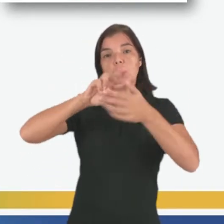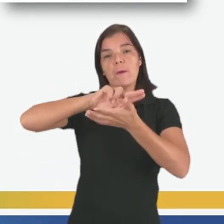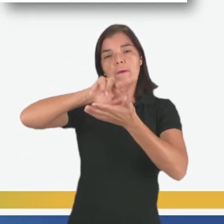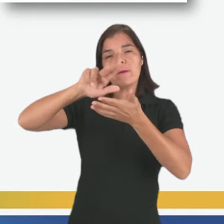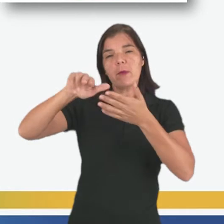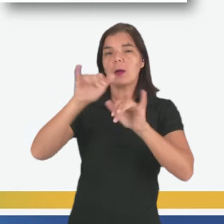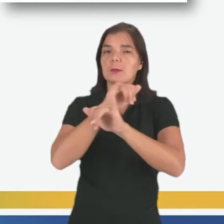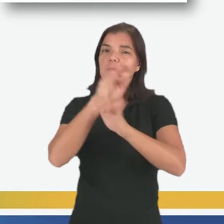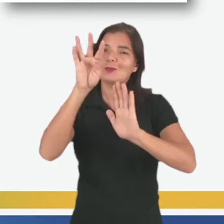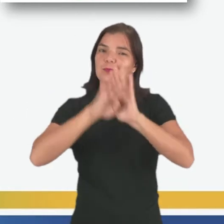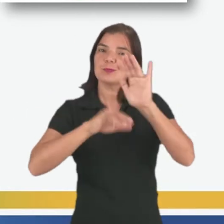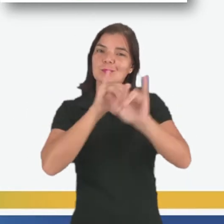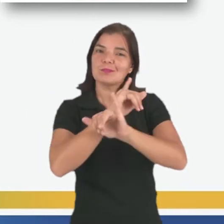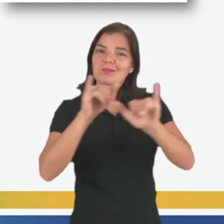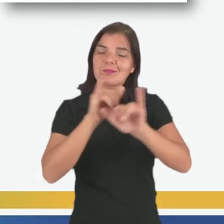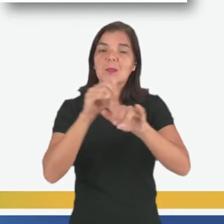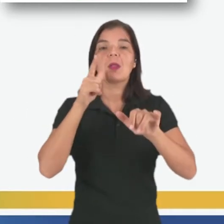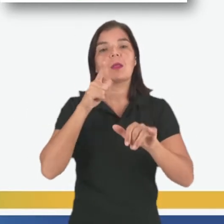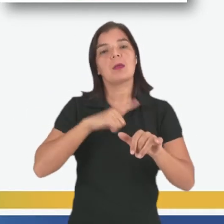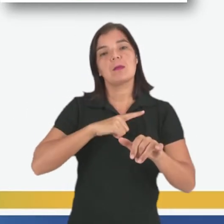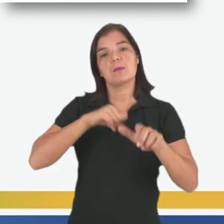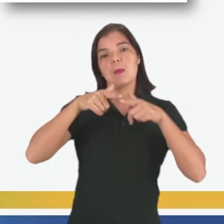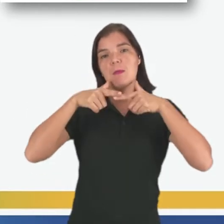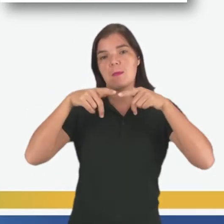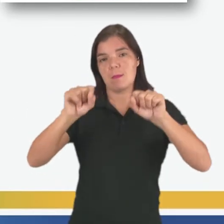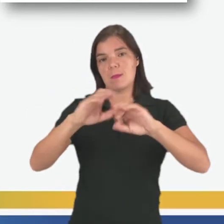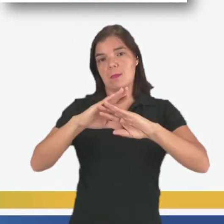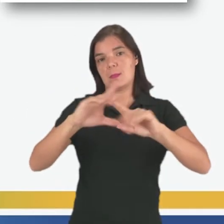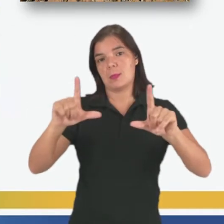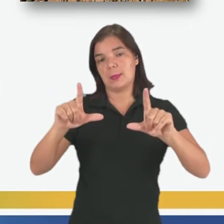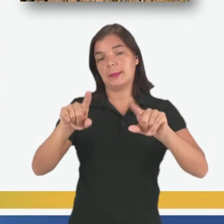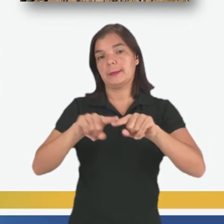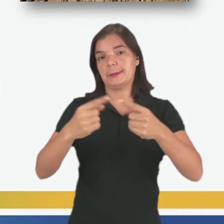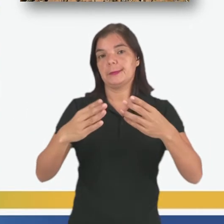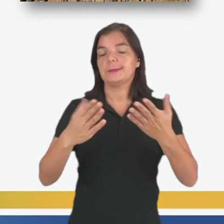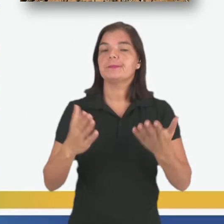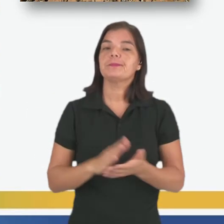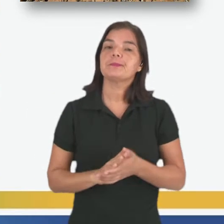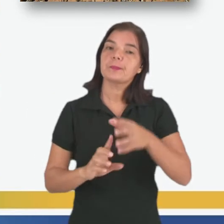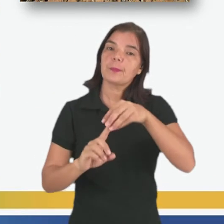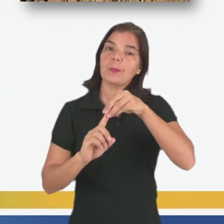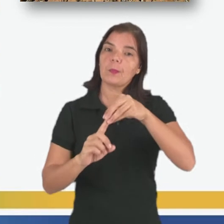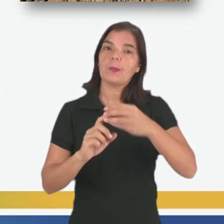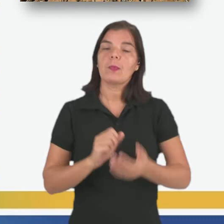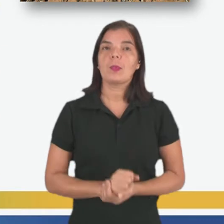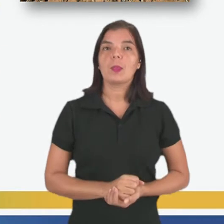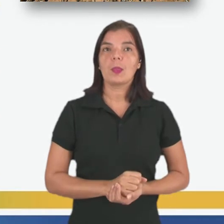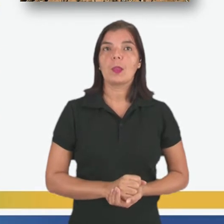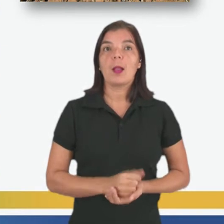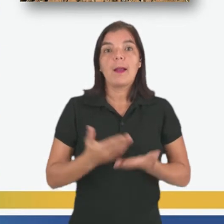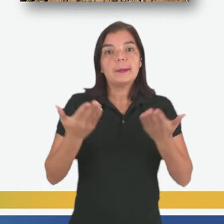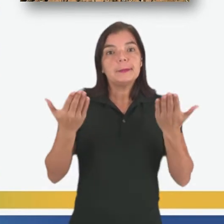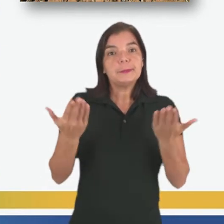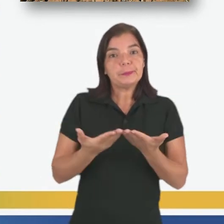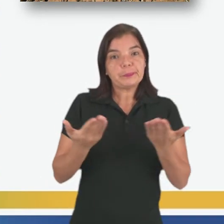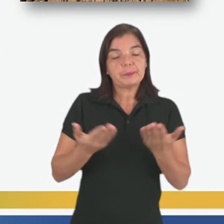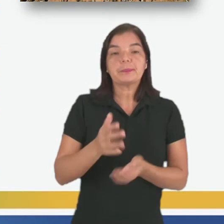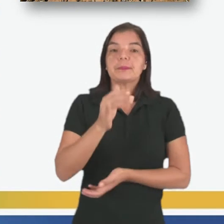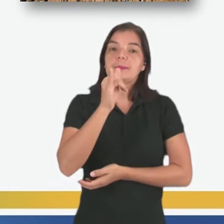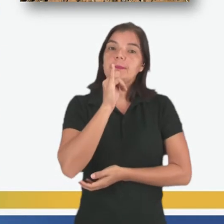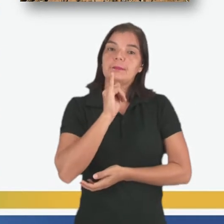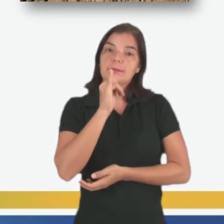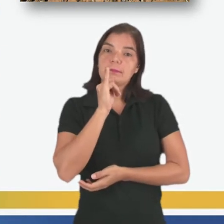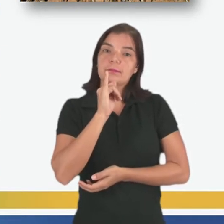textos informativos que tem essa linguagem mais clara e objetiva. Agora, nós vamos ver um